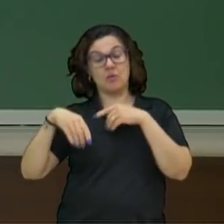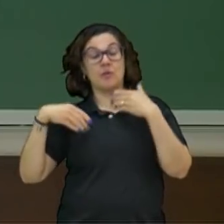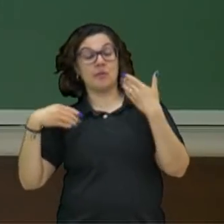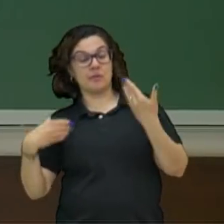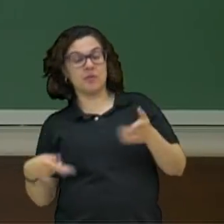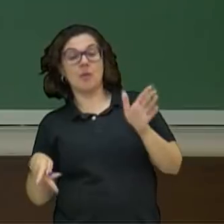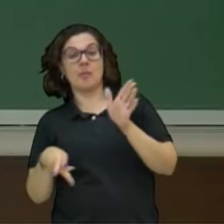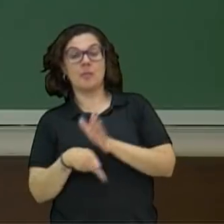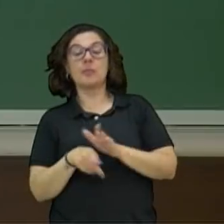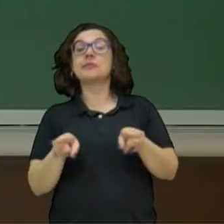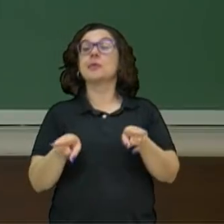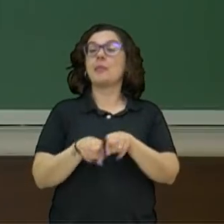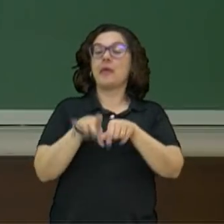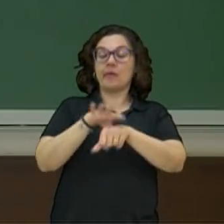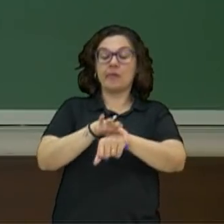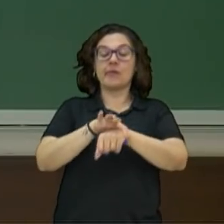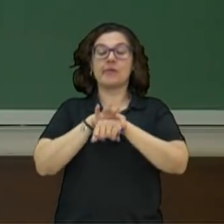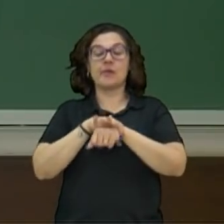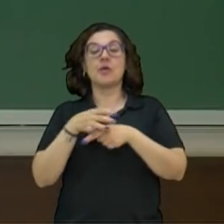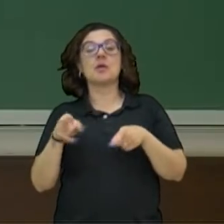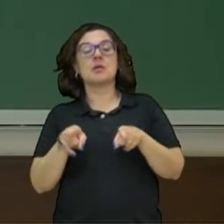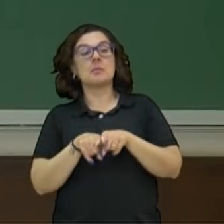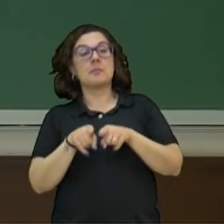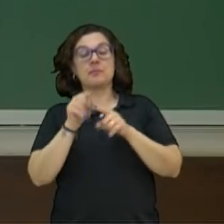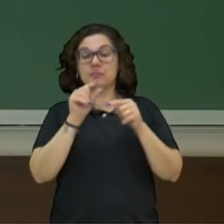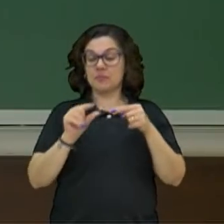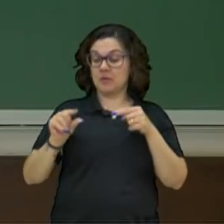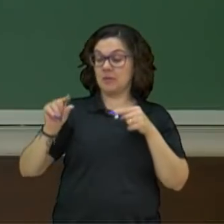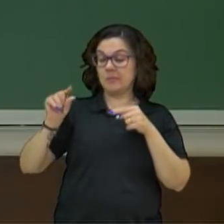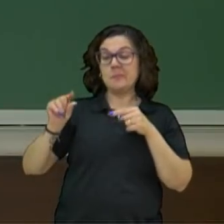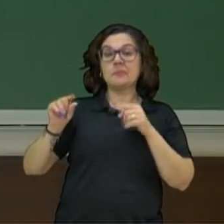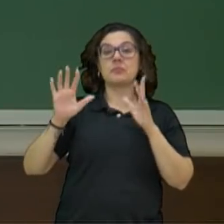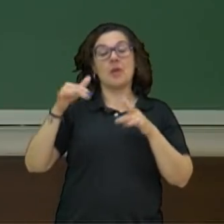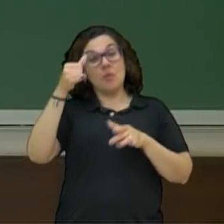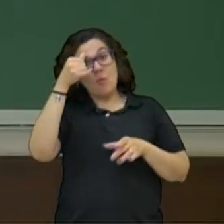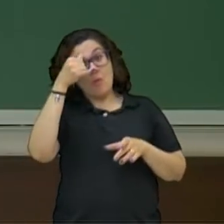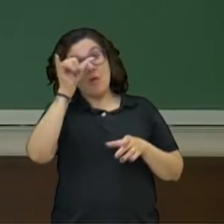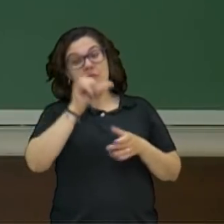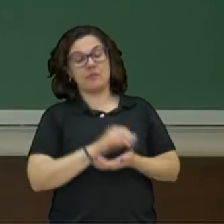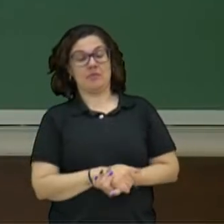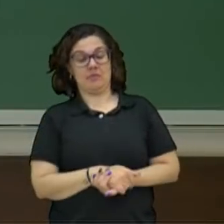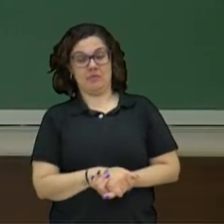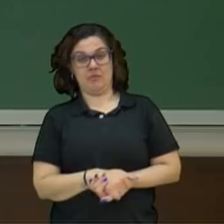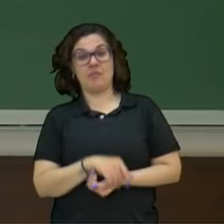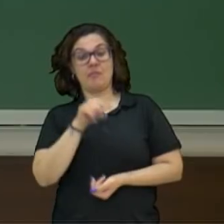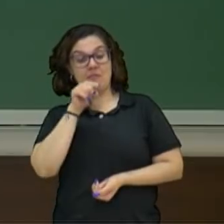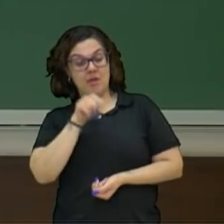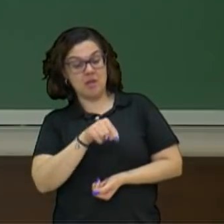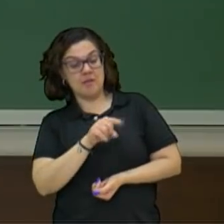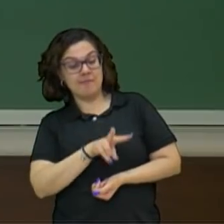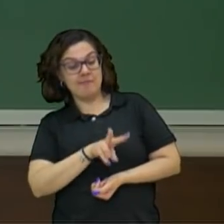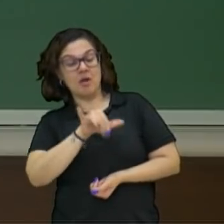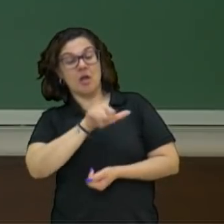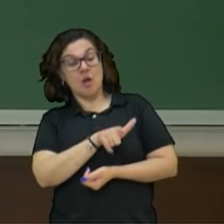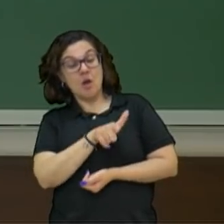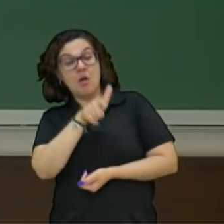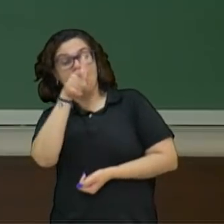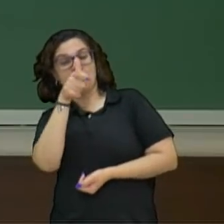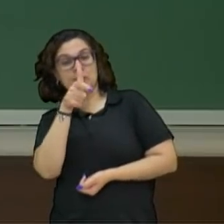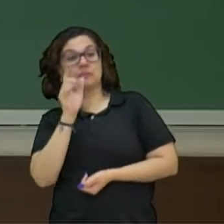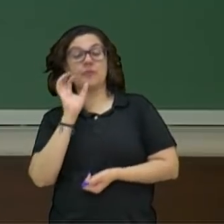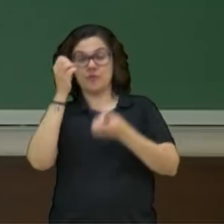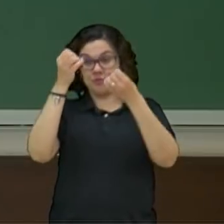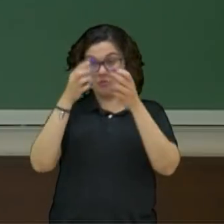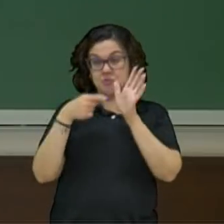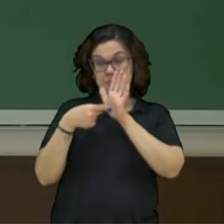é uma forma de imunização também, mas que não é preventiva. Ele vai agir em outras situações que eu já